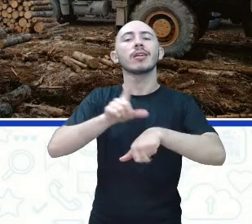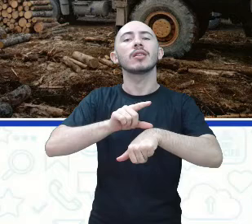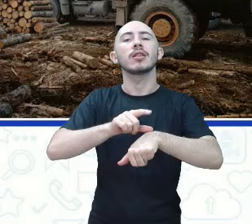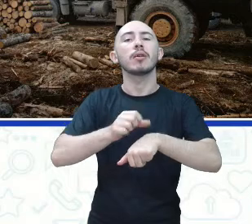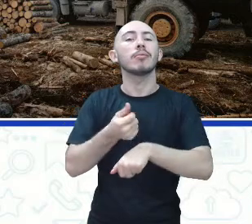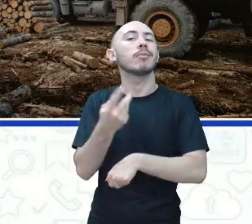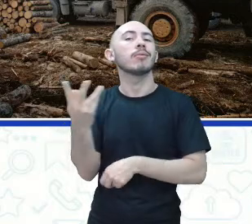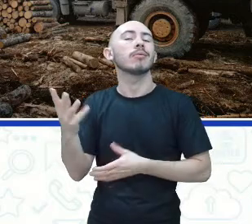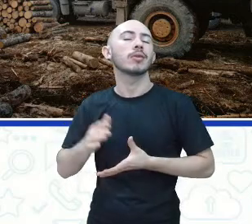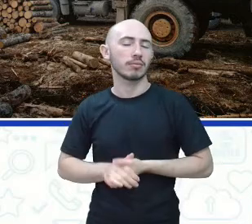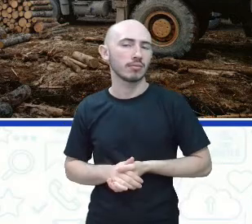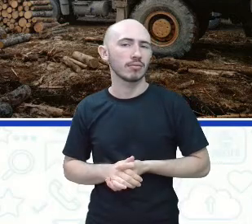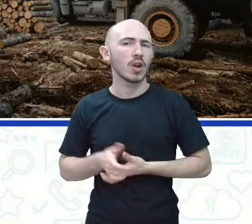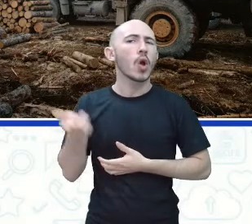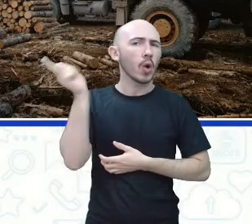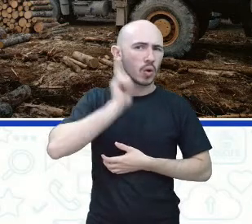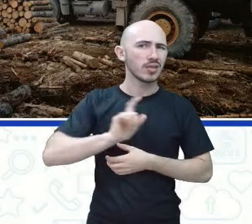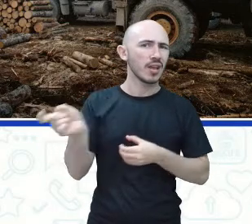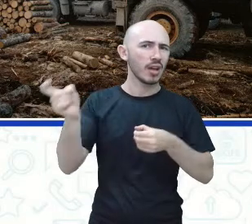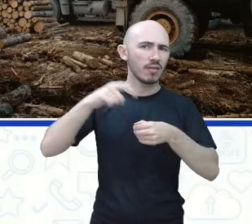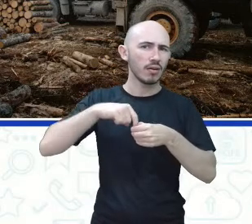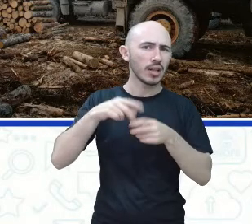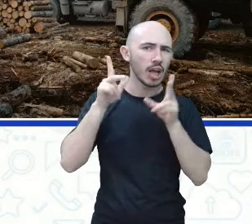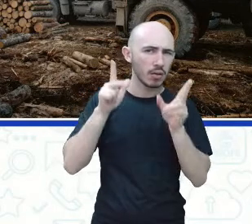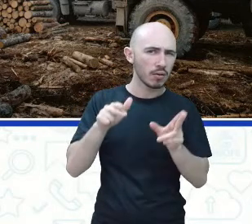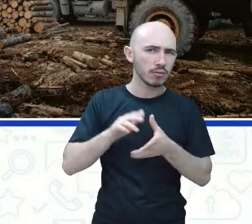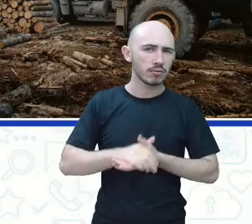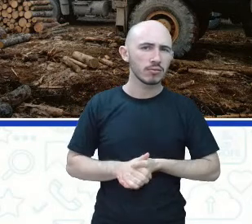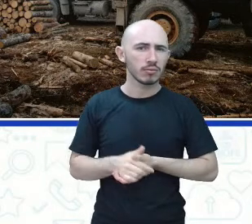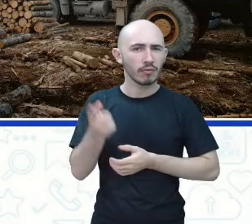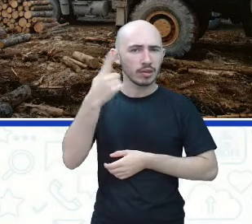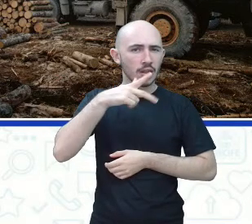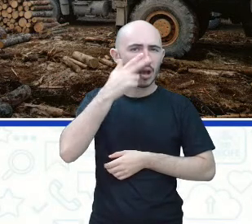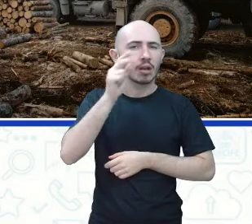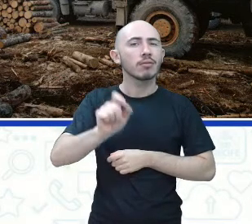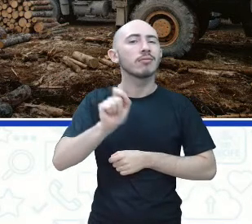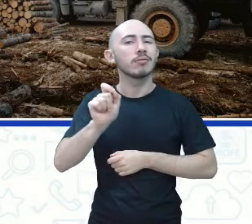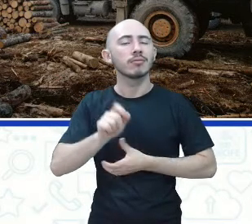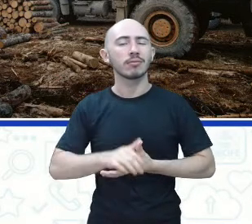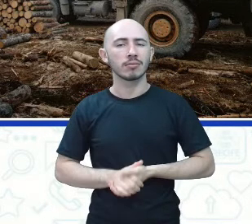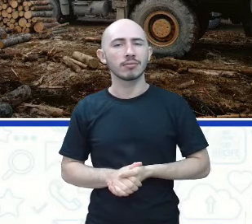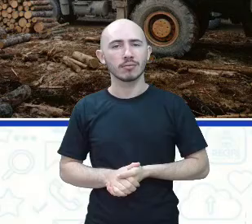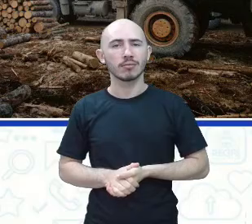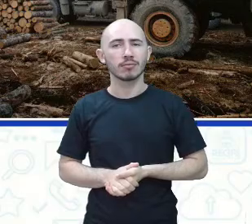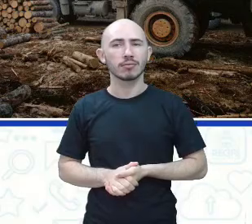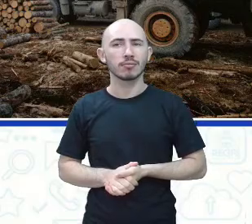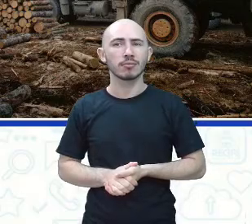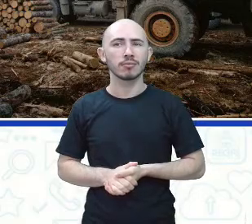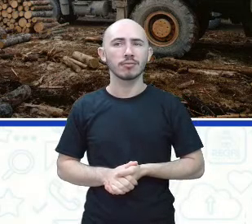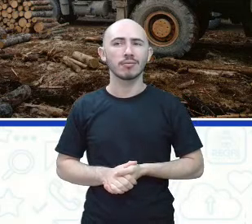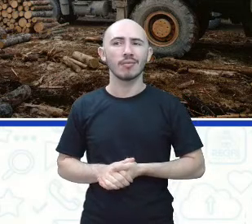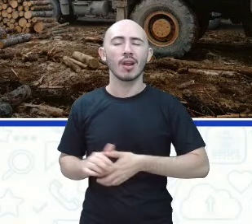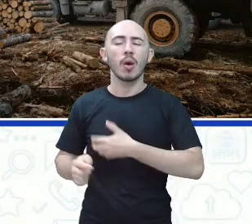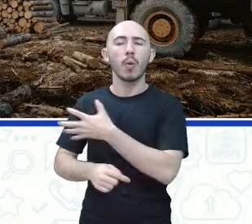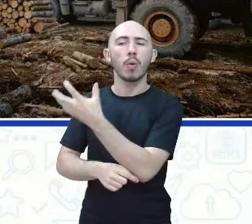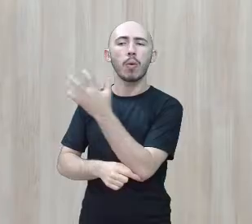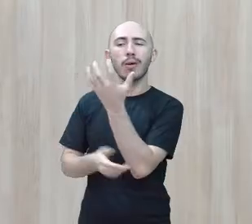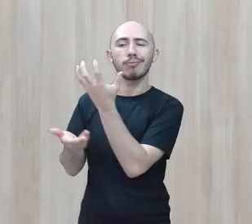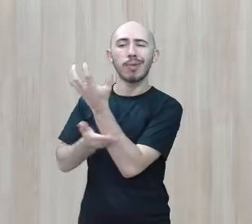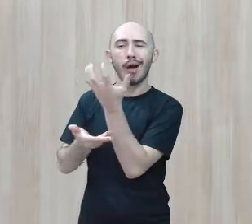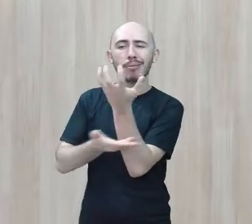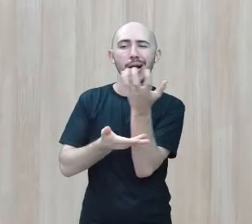Será que ela consegue, de fato, se recuperar? O que é que vocês acham? Então, depois de toda essa